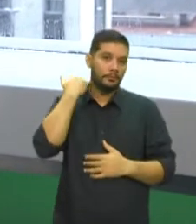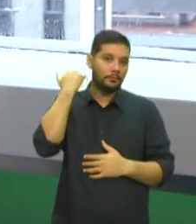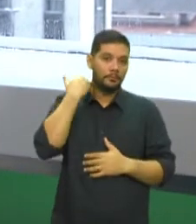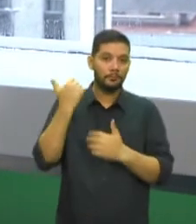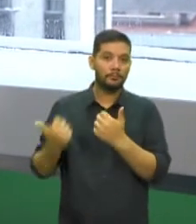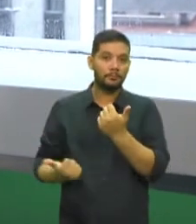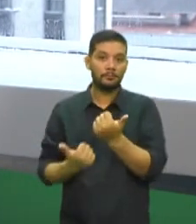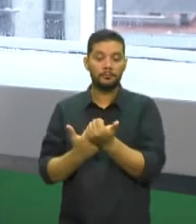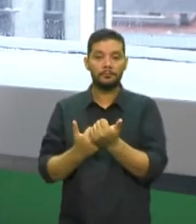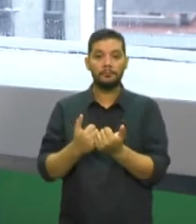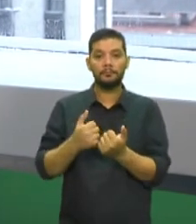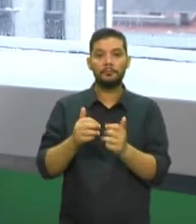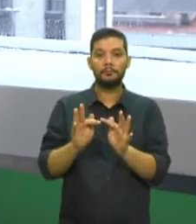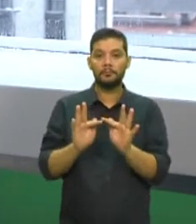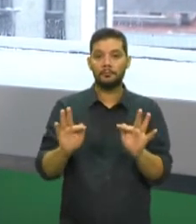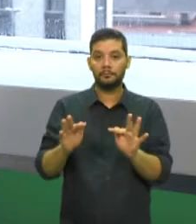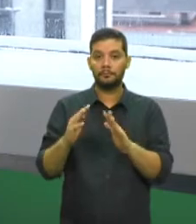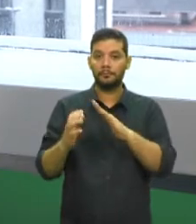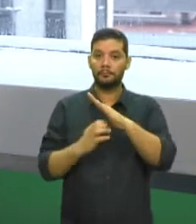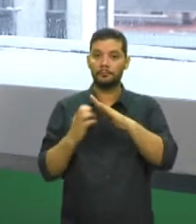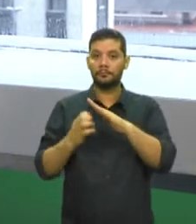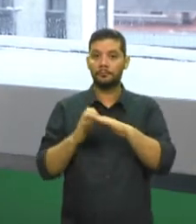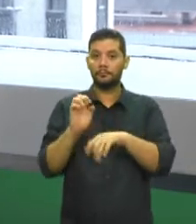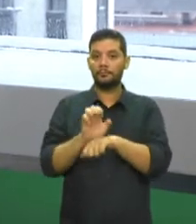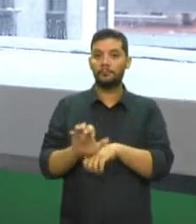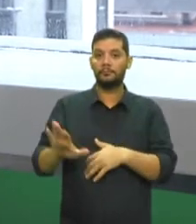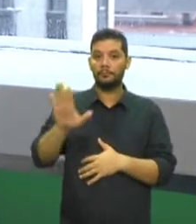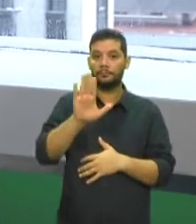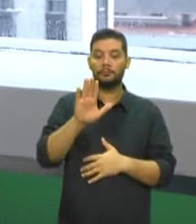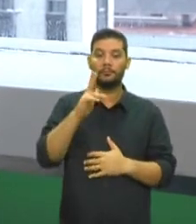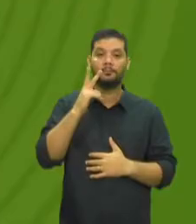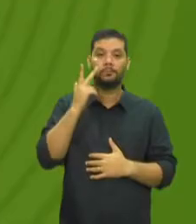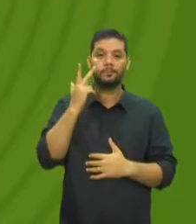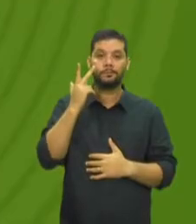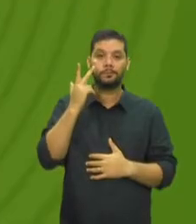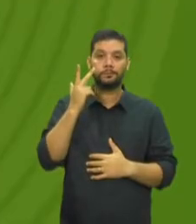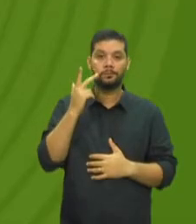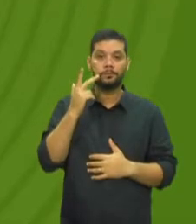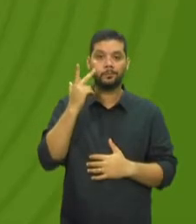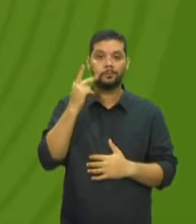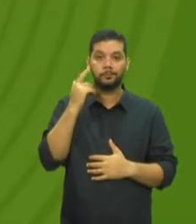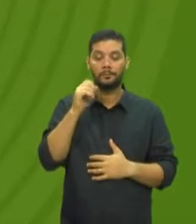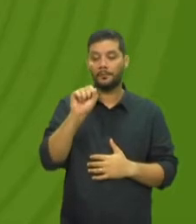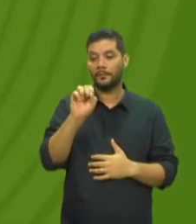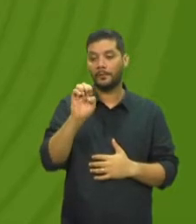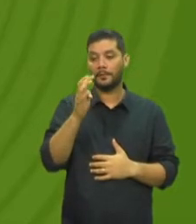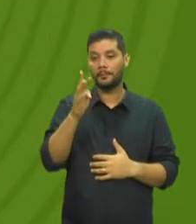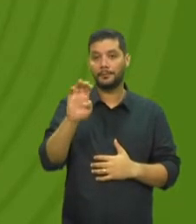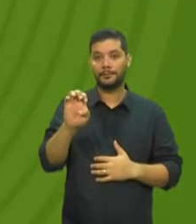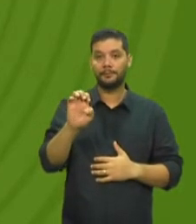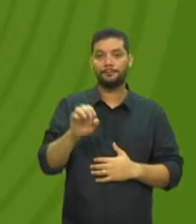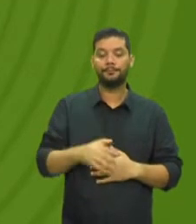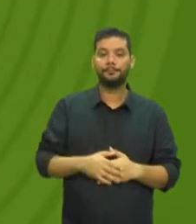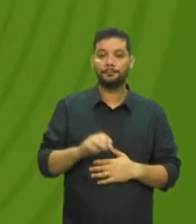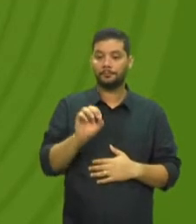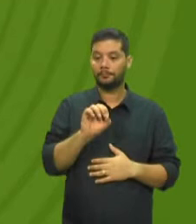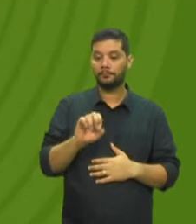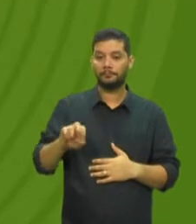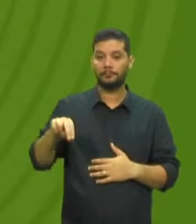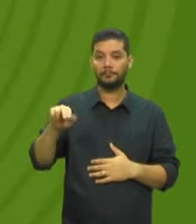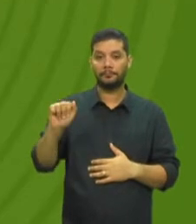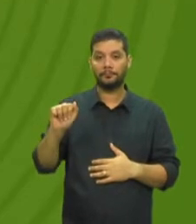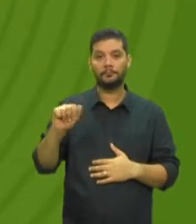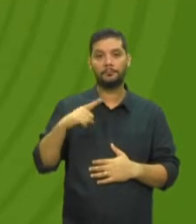Micro e Pequenas Empresas do Estado do Ceará, o SEBRAE. A repórter Ona Quirino tem mais informações ao vivo sobre